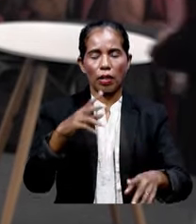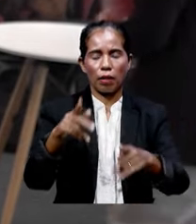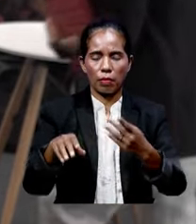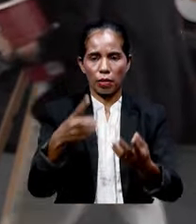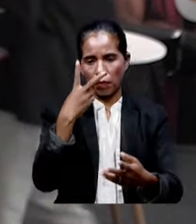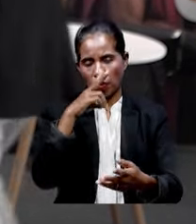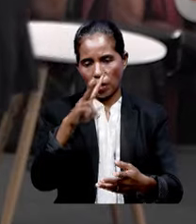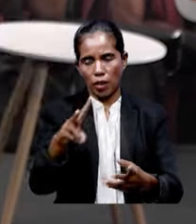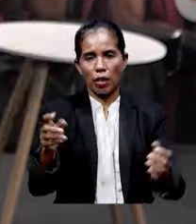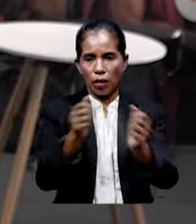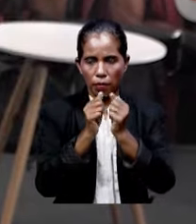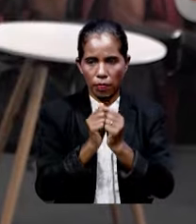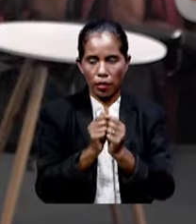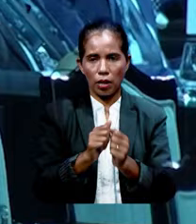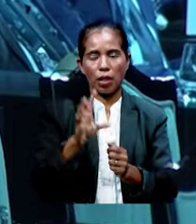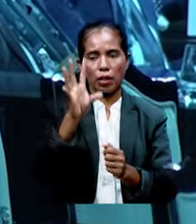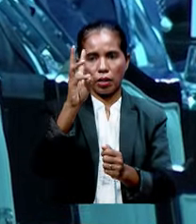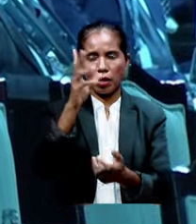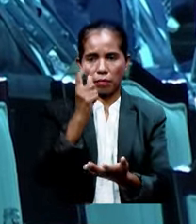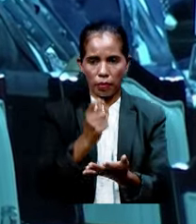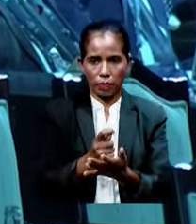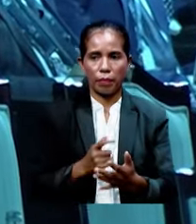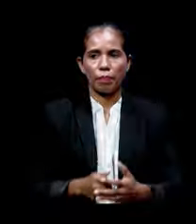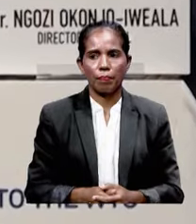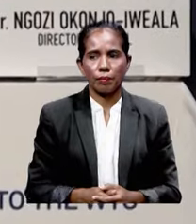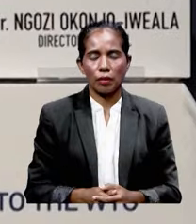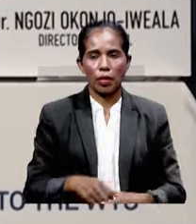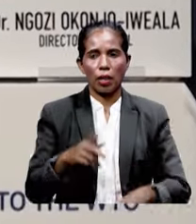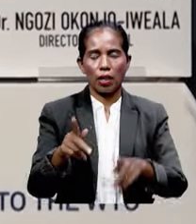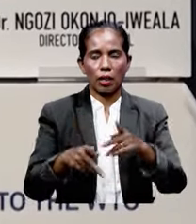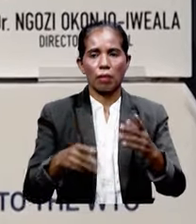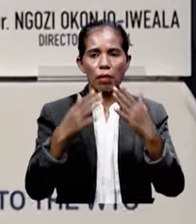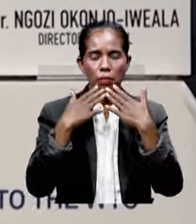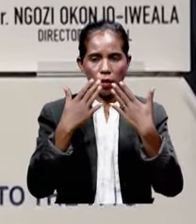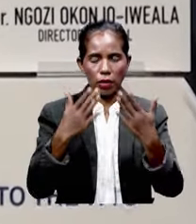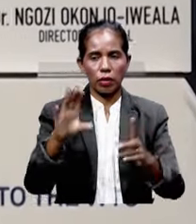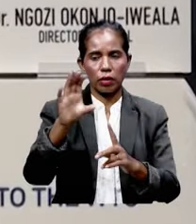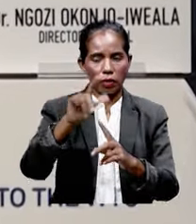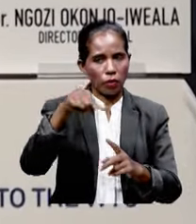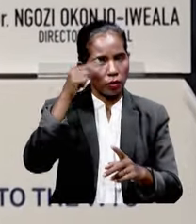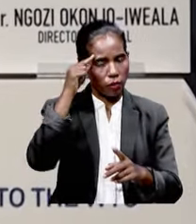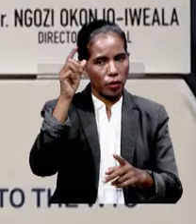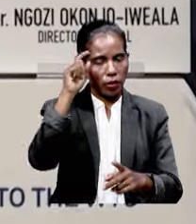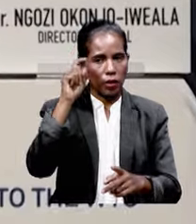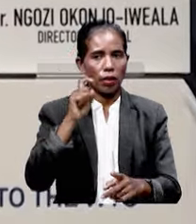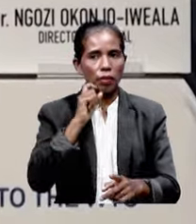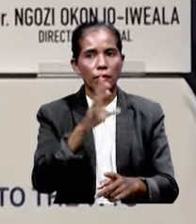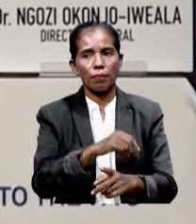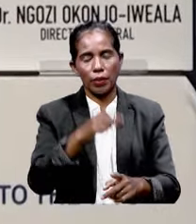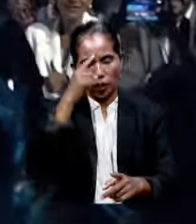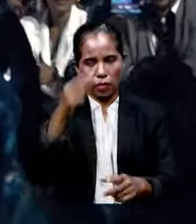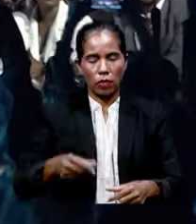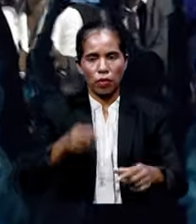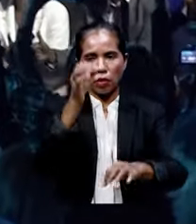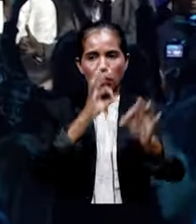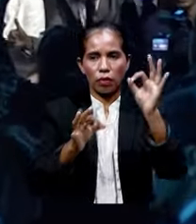assiste, a moto, rio nem. E a Bibang ne Francisco Albuadilai Mos agradece ba chefe governo Kaira Lasana Guzmão tamba fo confiança